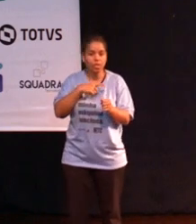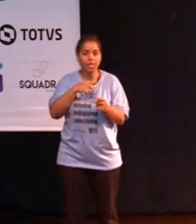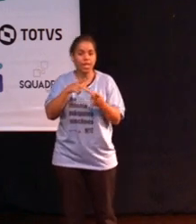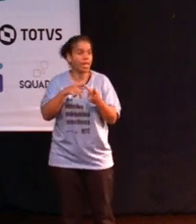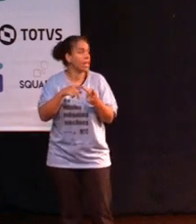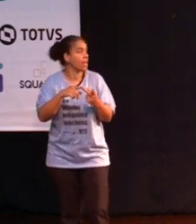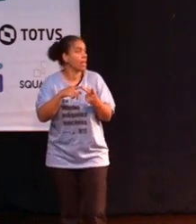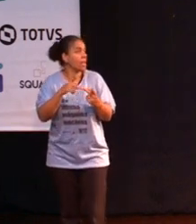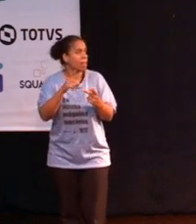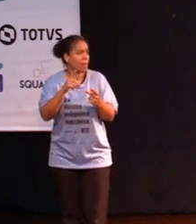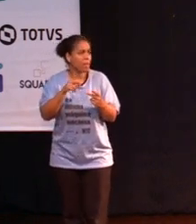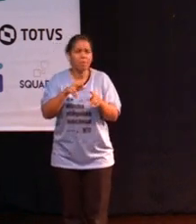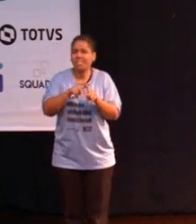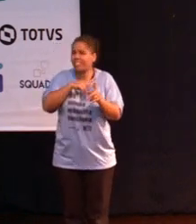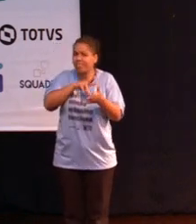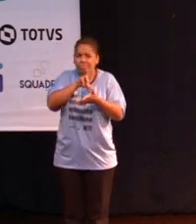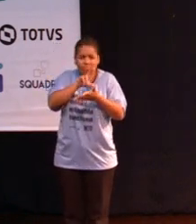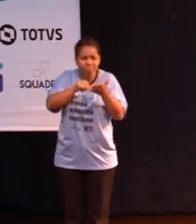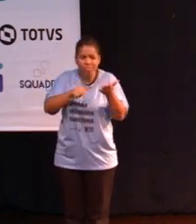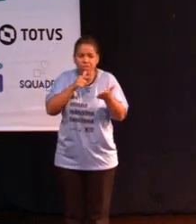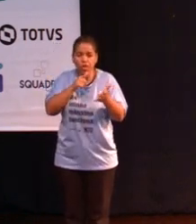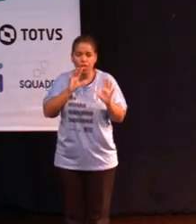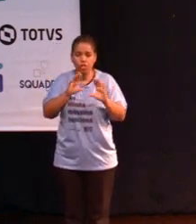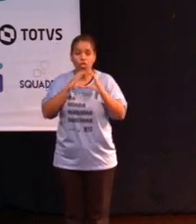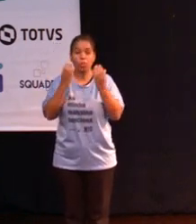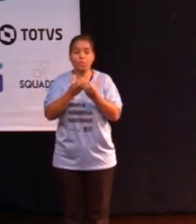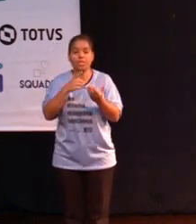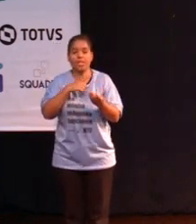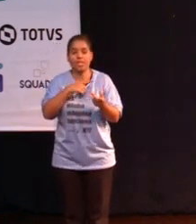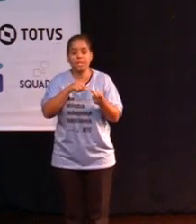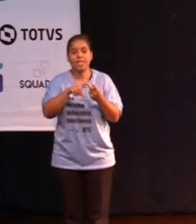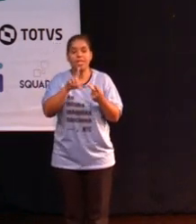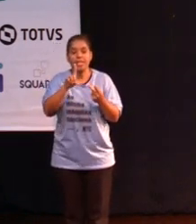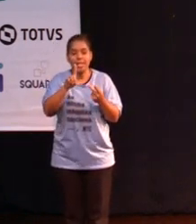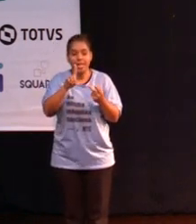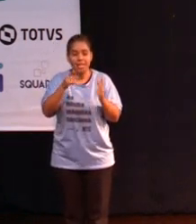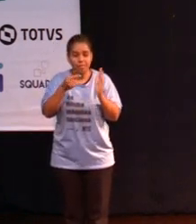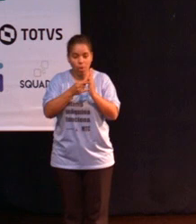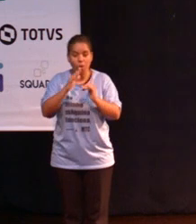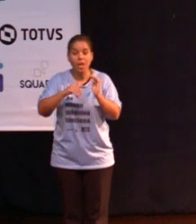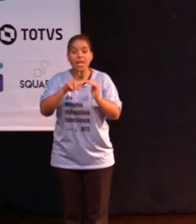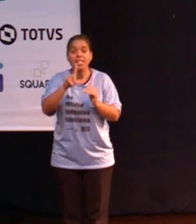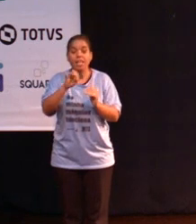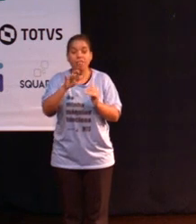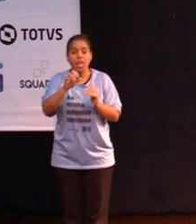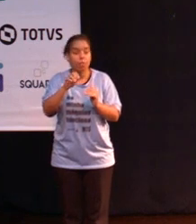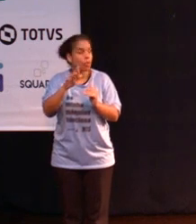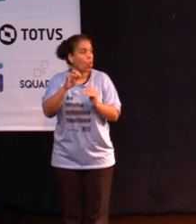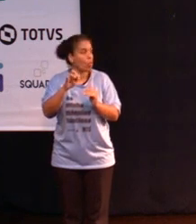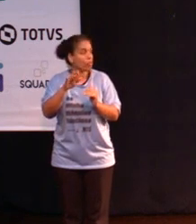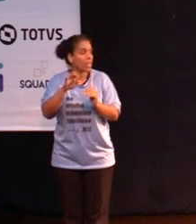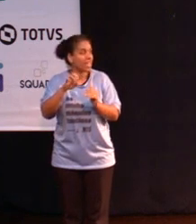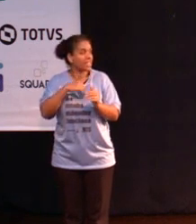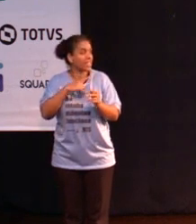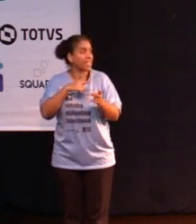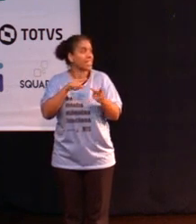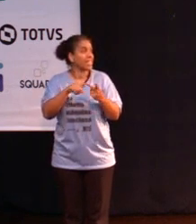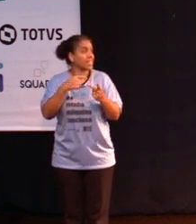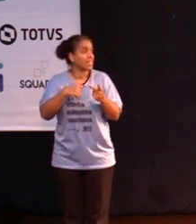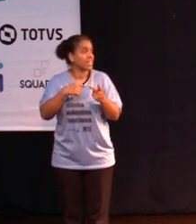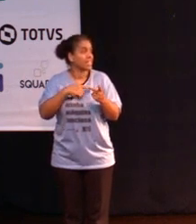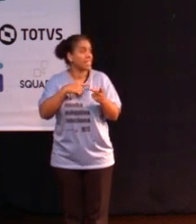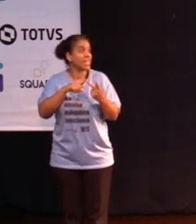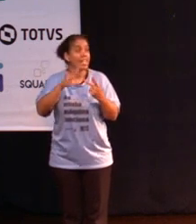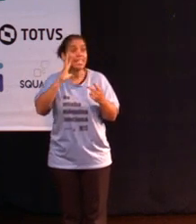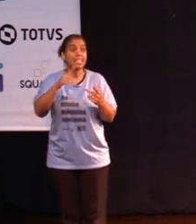em que uma grande conferência no brasil chamado the developer's conference em algo é um algum evento chamado de cima de mim com